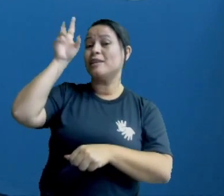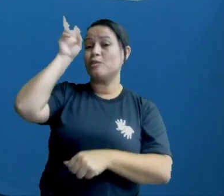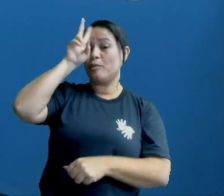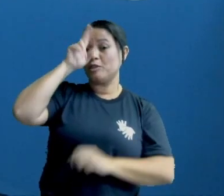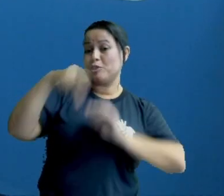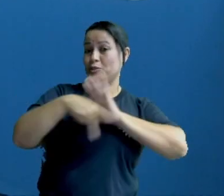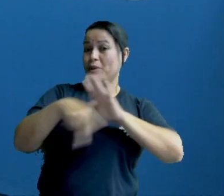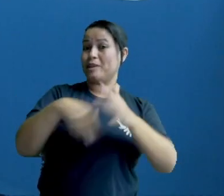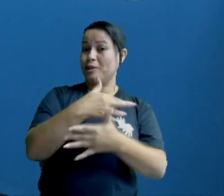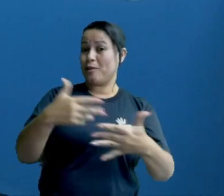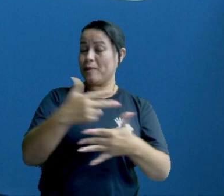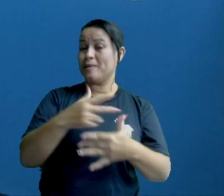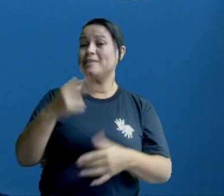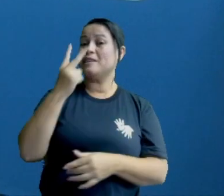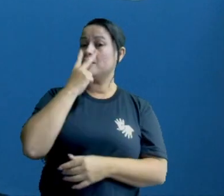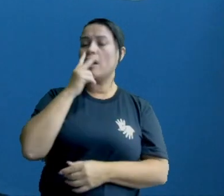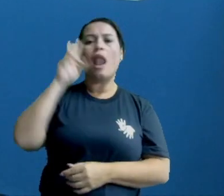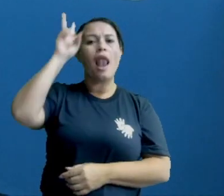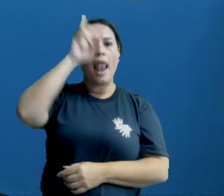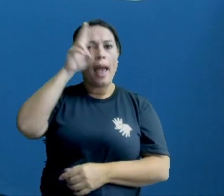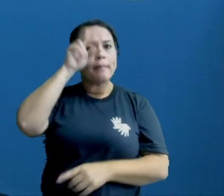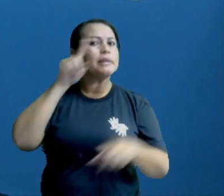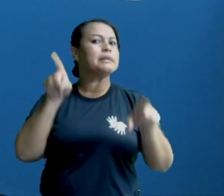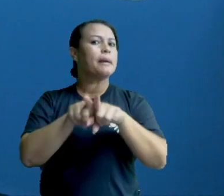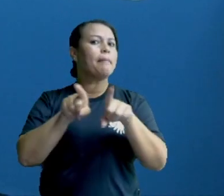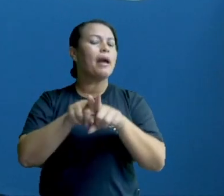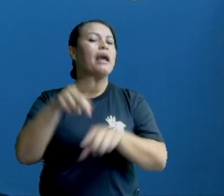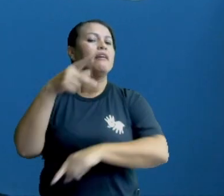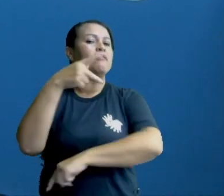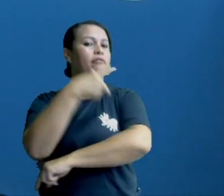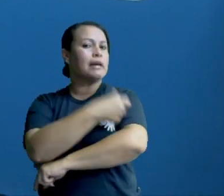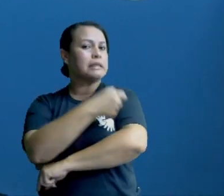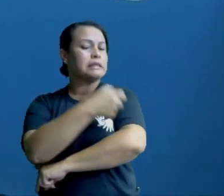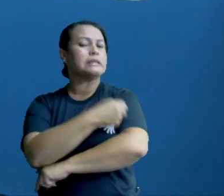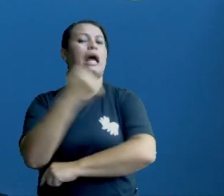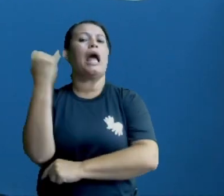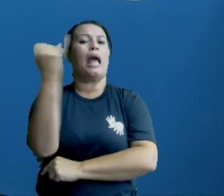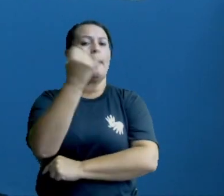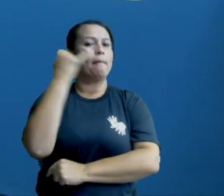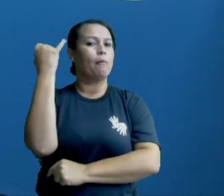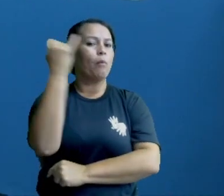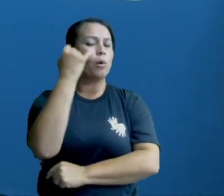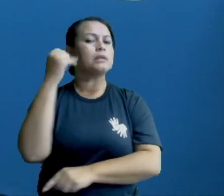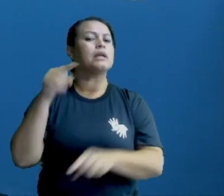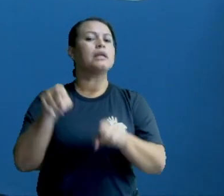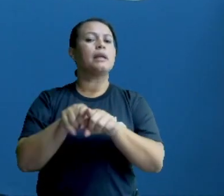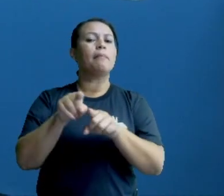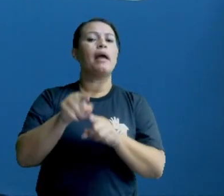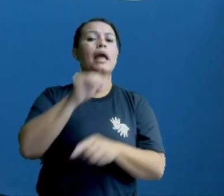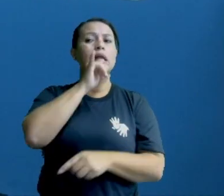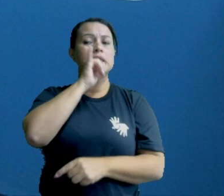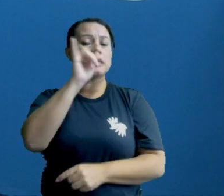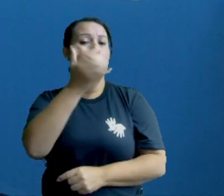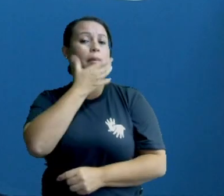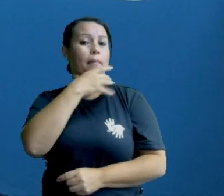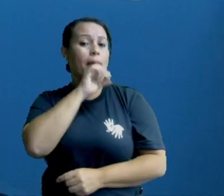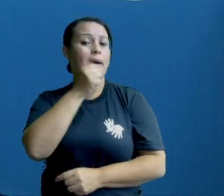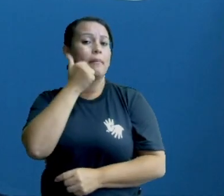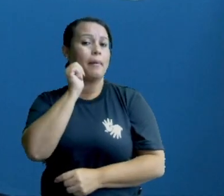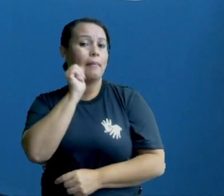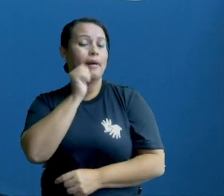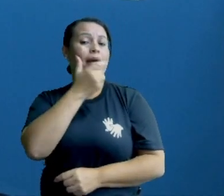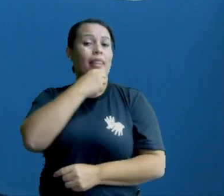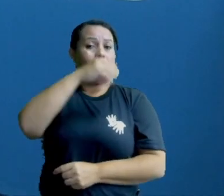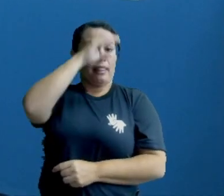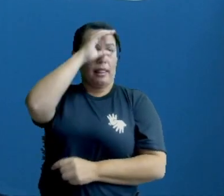nossa cidade. E lembre-se, tá? Vacinação é importante. Lembre o papai, a mamãe, o